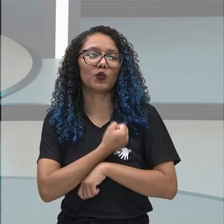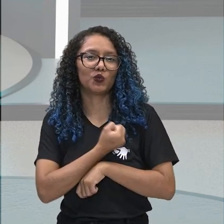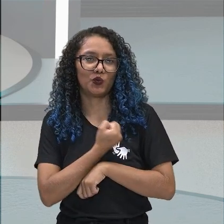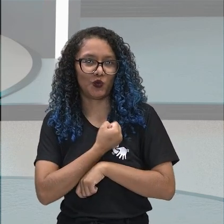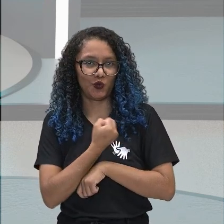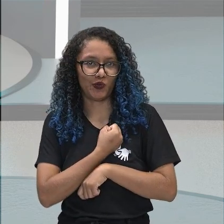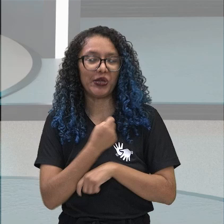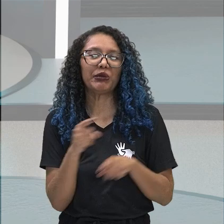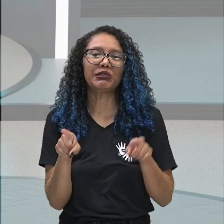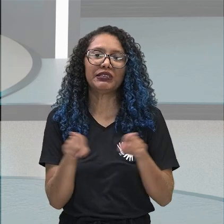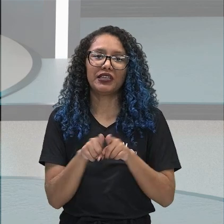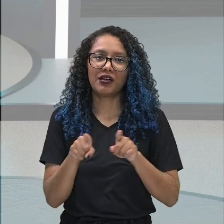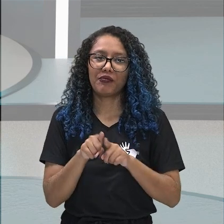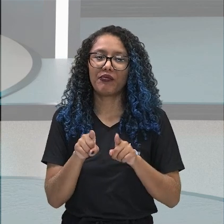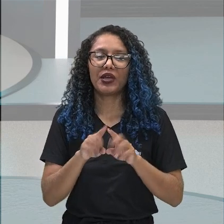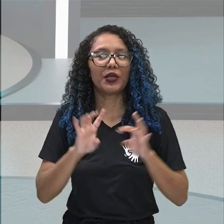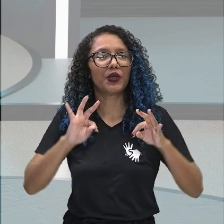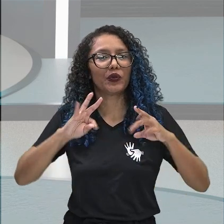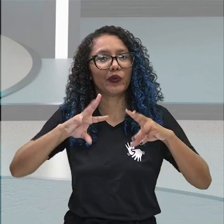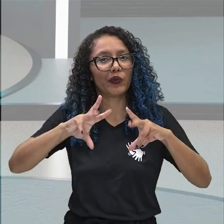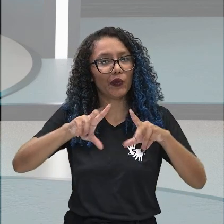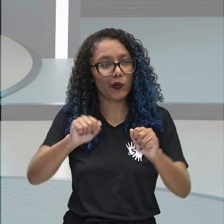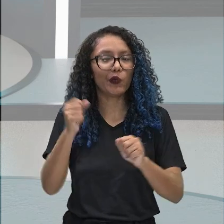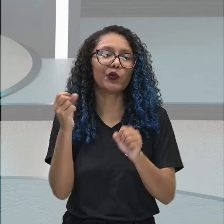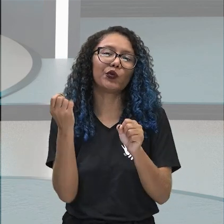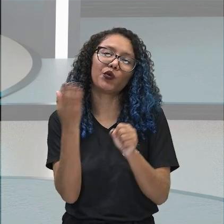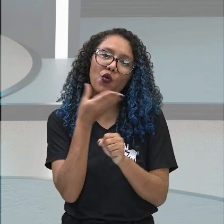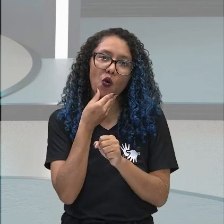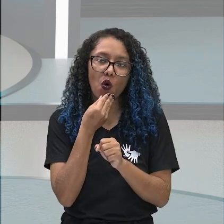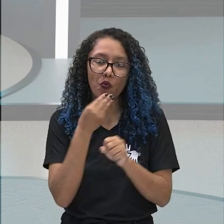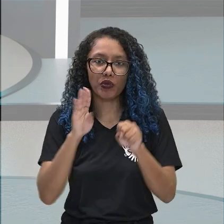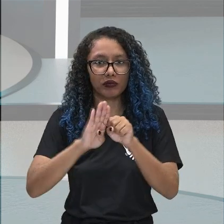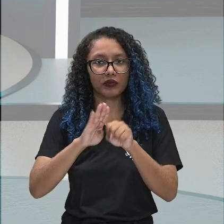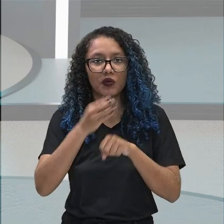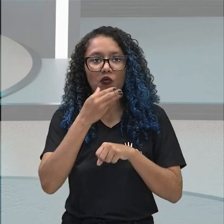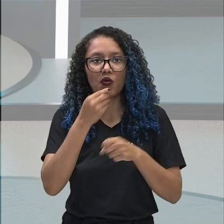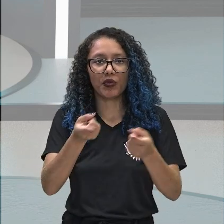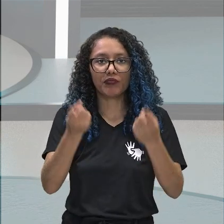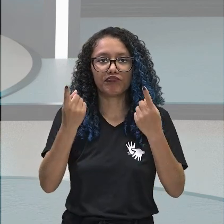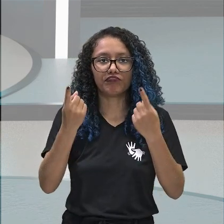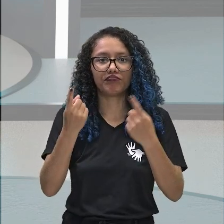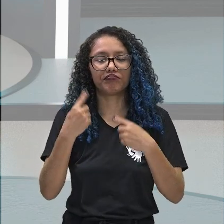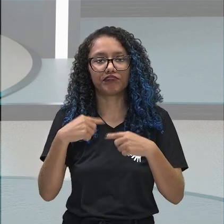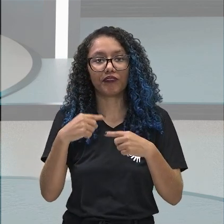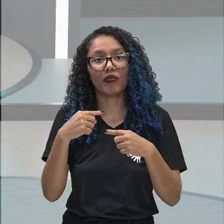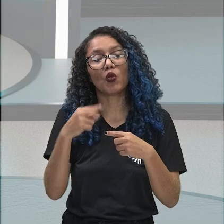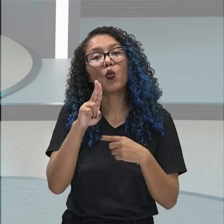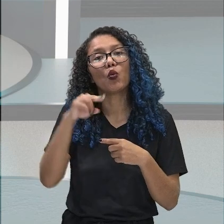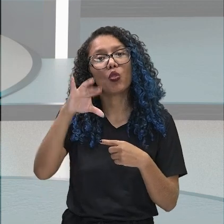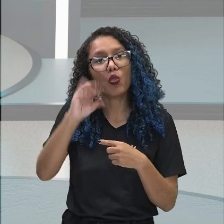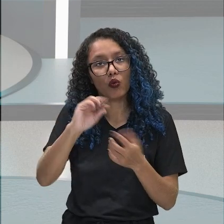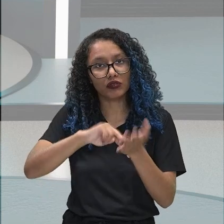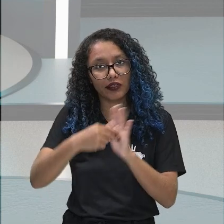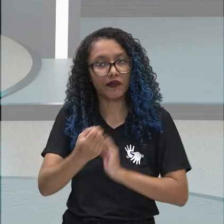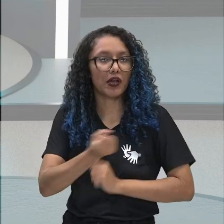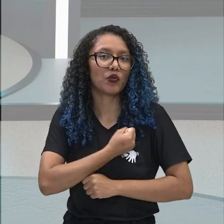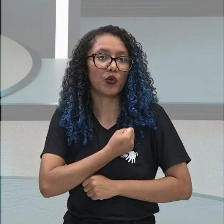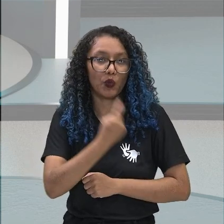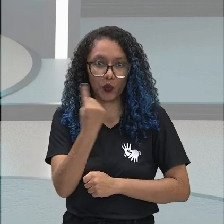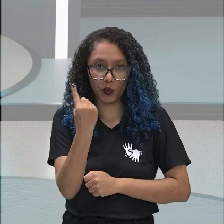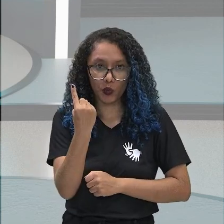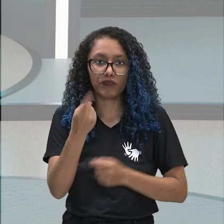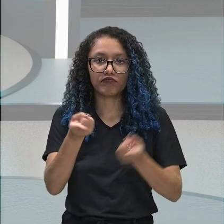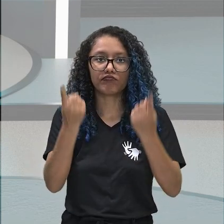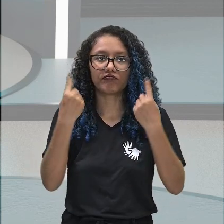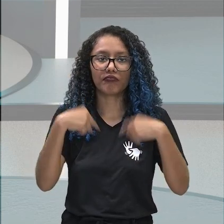os números são masculinos. El uno, que é o numeral 1, também. Los